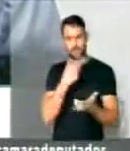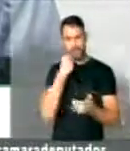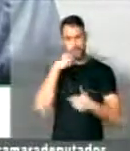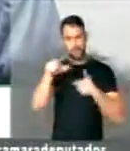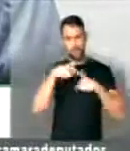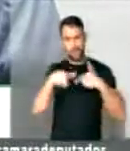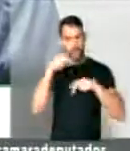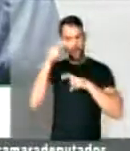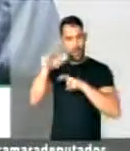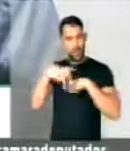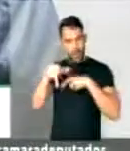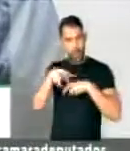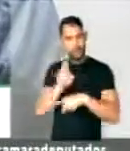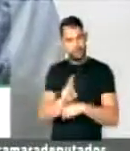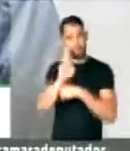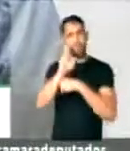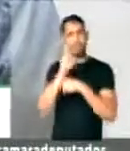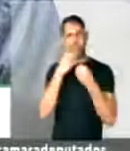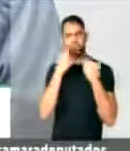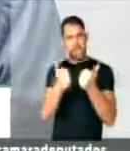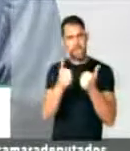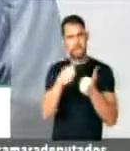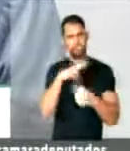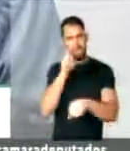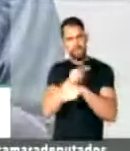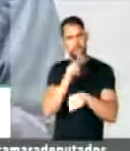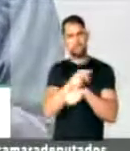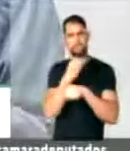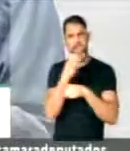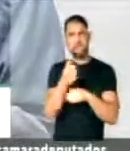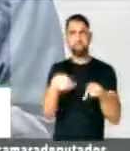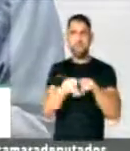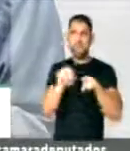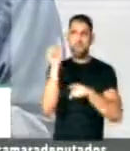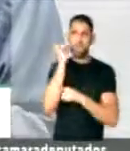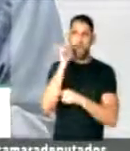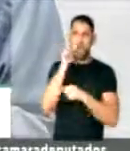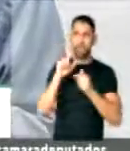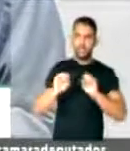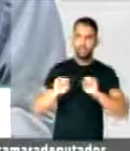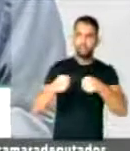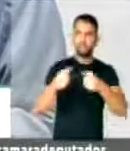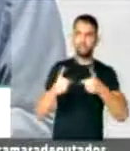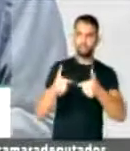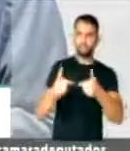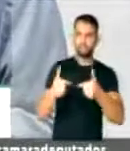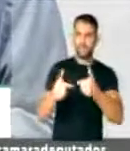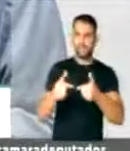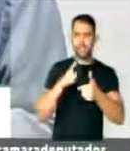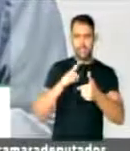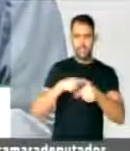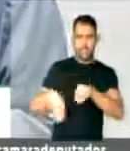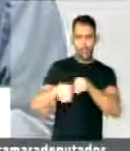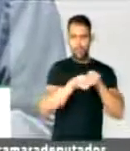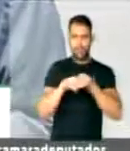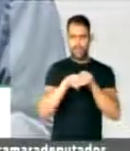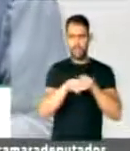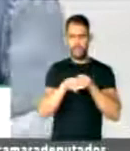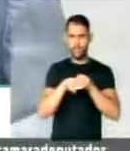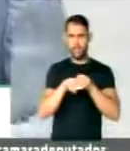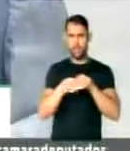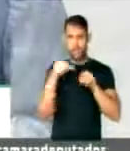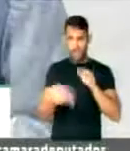trabalhadores rurais, os trabalhadores, as mulheres que estão também lutando para que haja dignidade. Esse